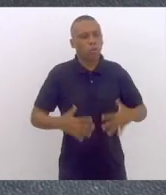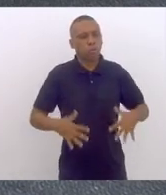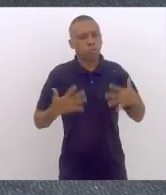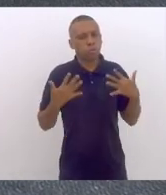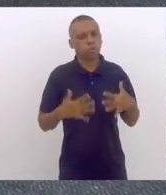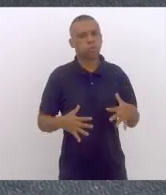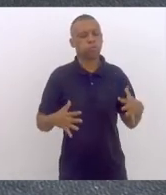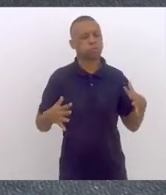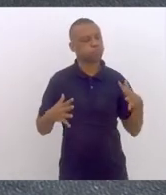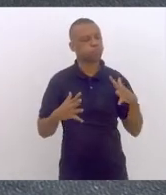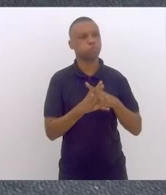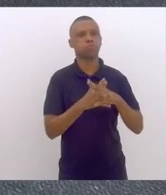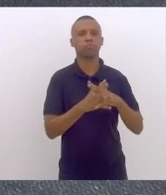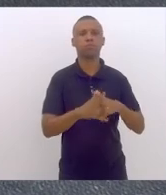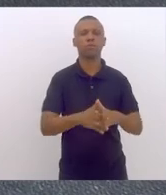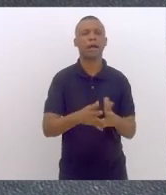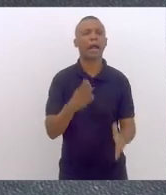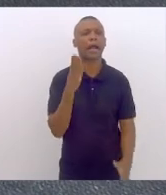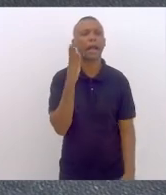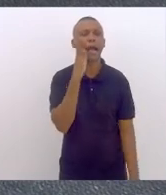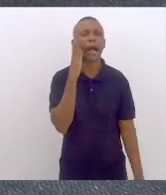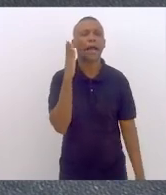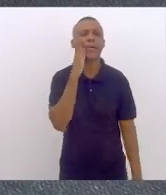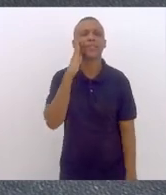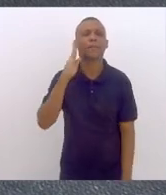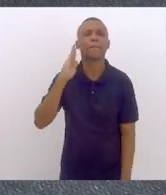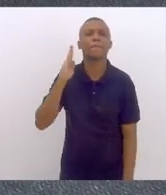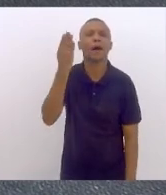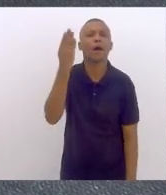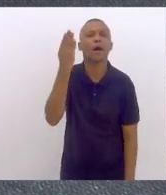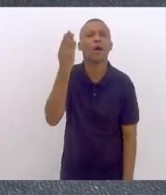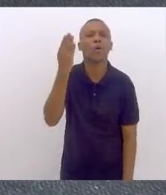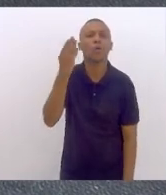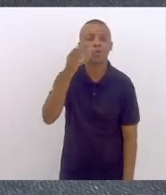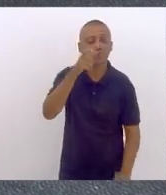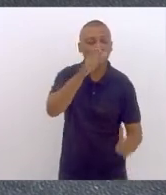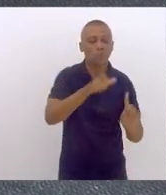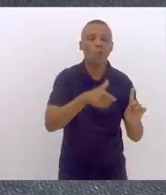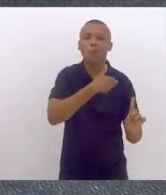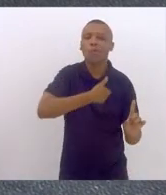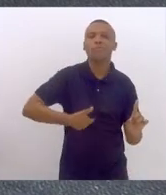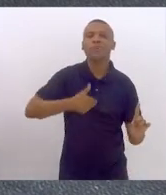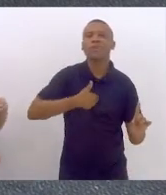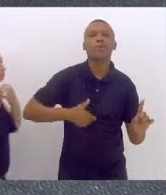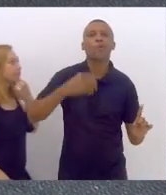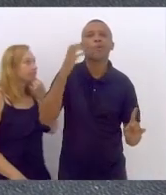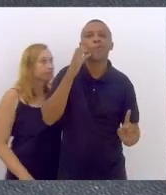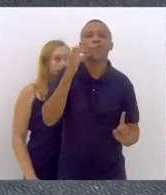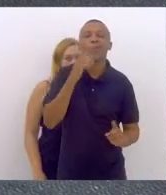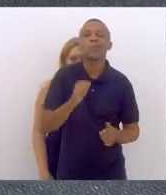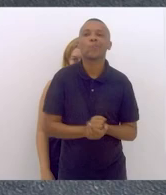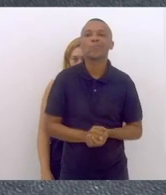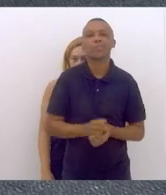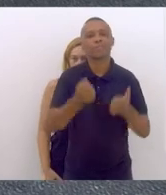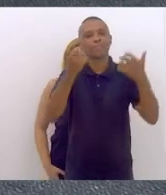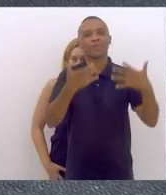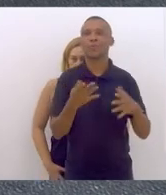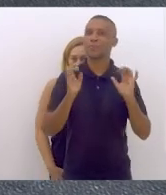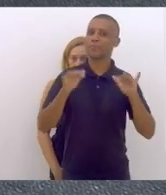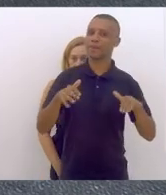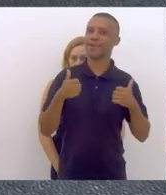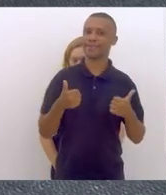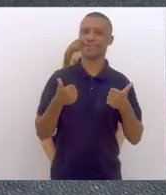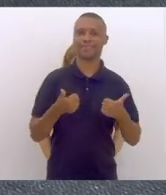é a cara de pau do governador dizer que tá tudo bem no estado do Rio de